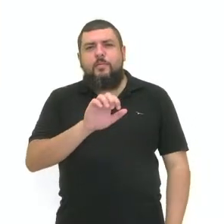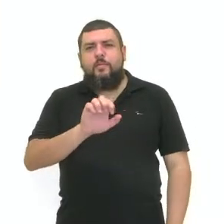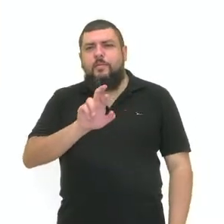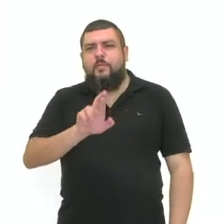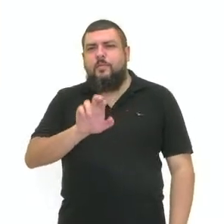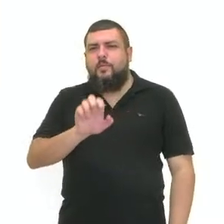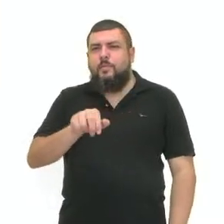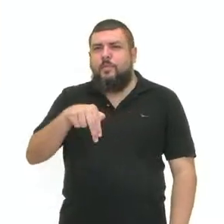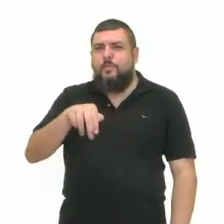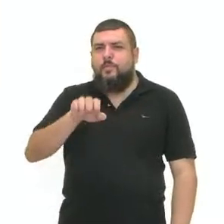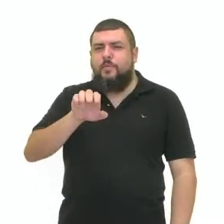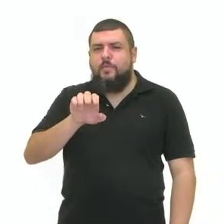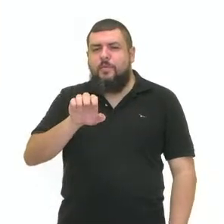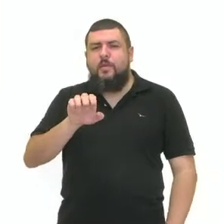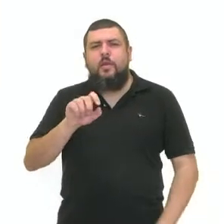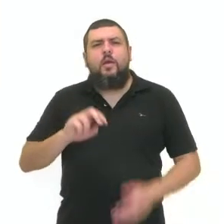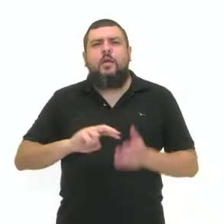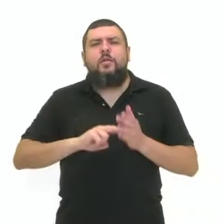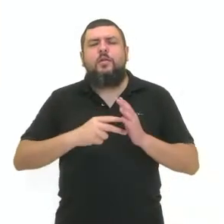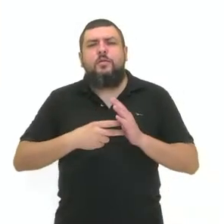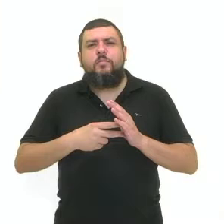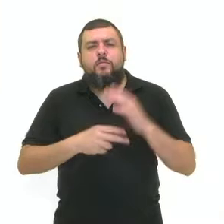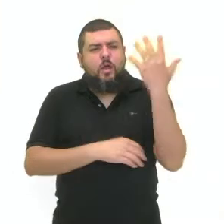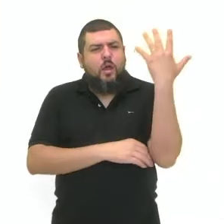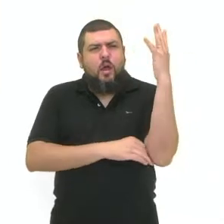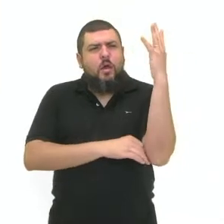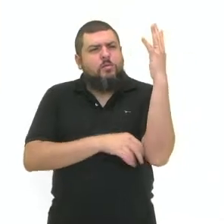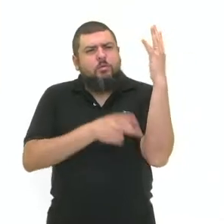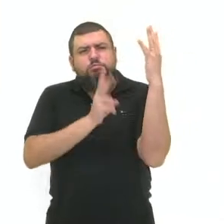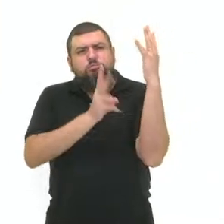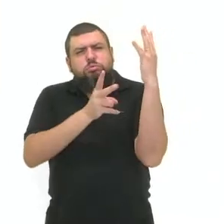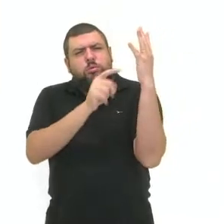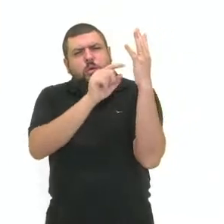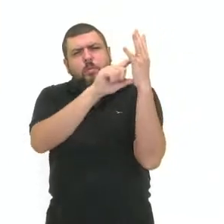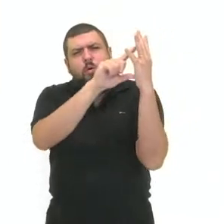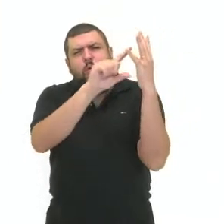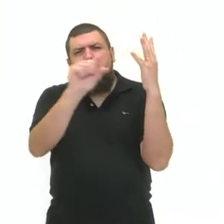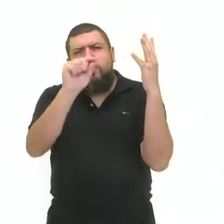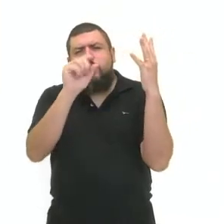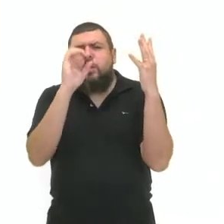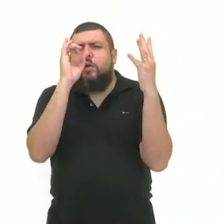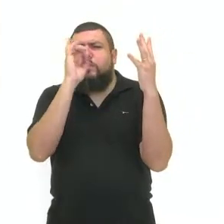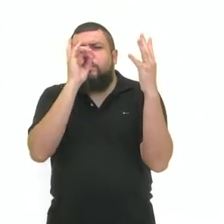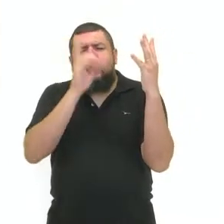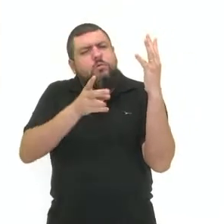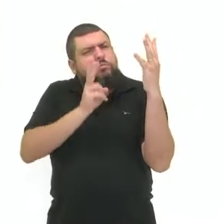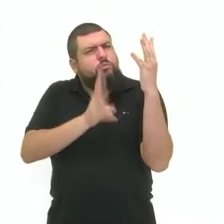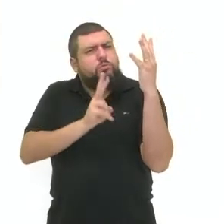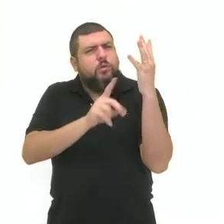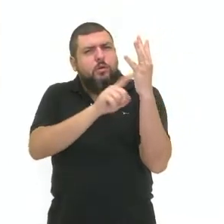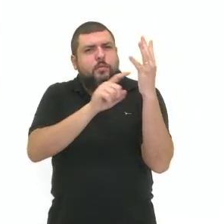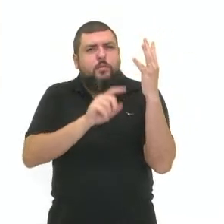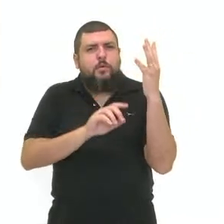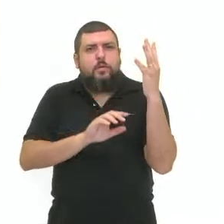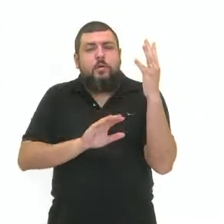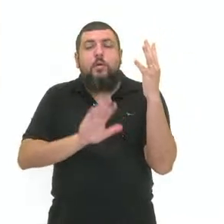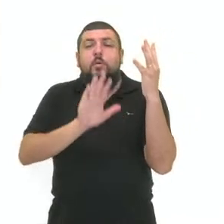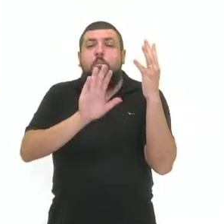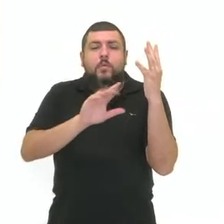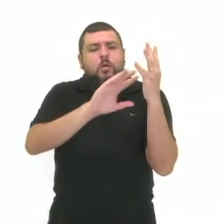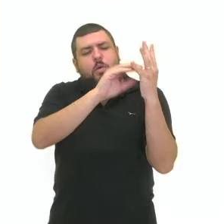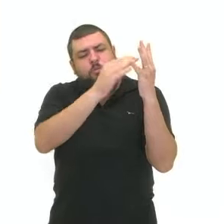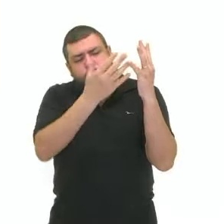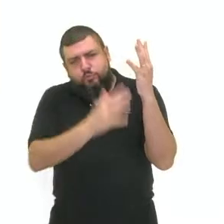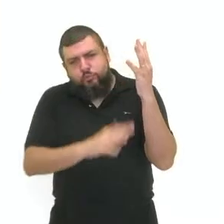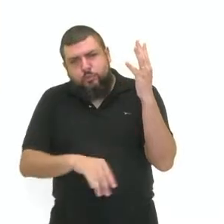árvores sempre estão lá, de modo geral, né? Sempre verdinho e tudo mais. Óbvio, elas trocam de folhas, mas de modo geral, olha aqui,